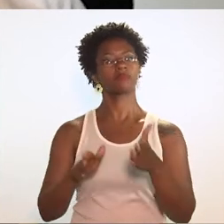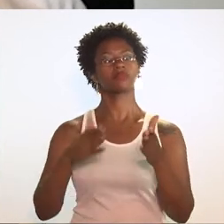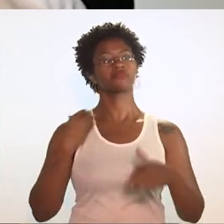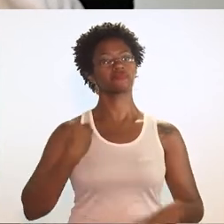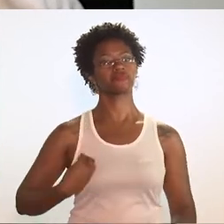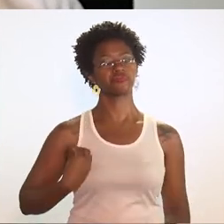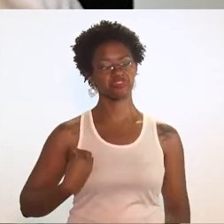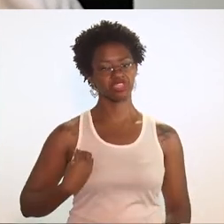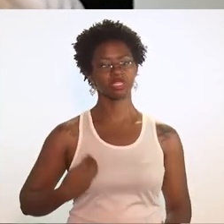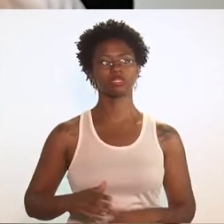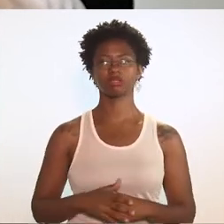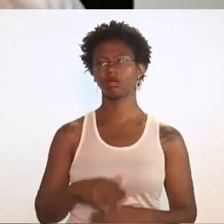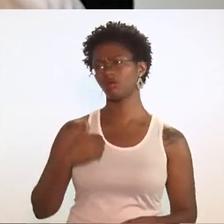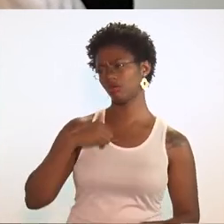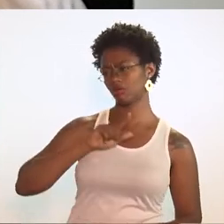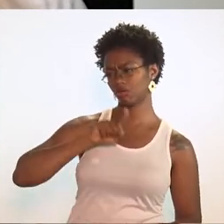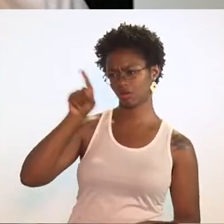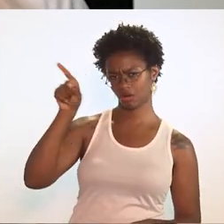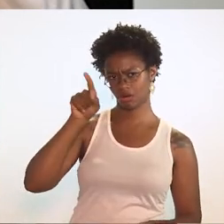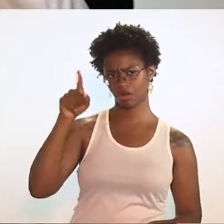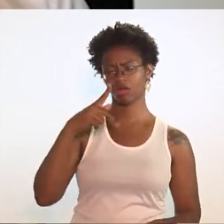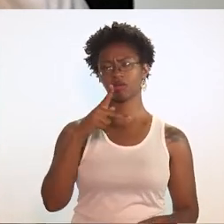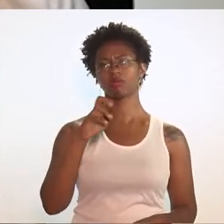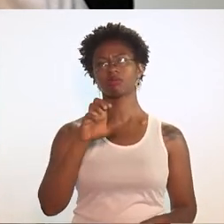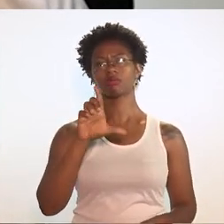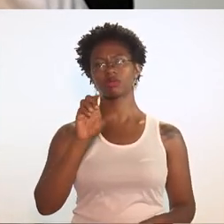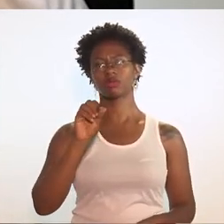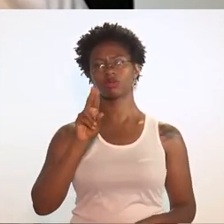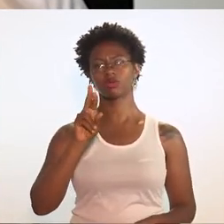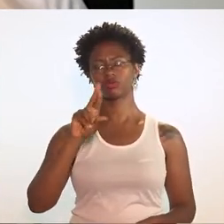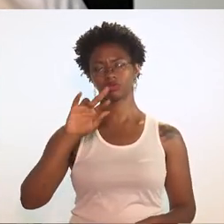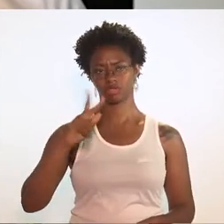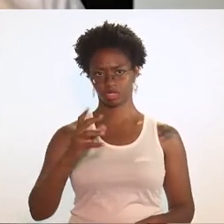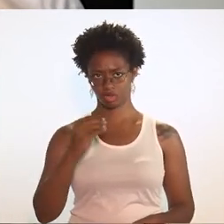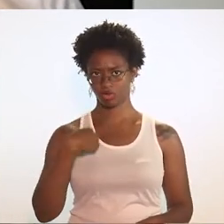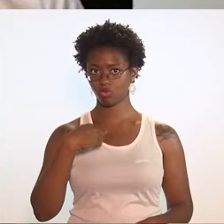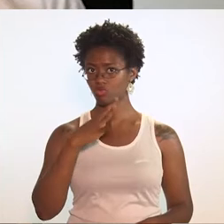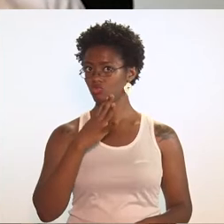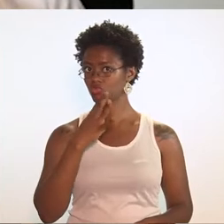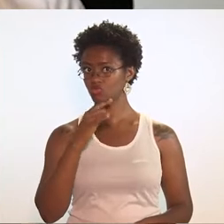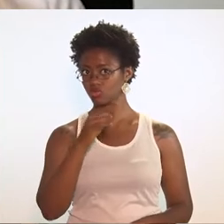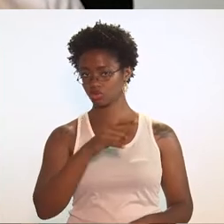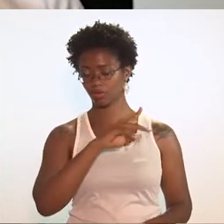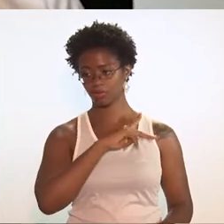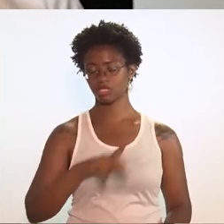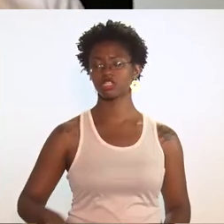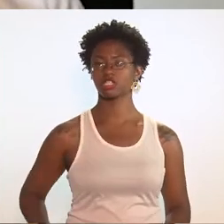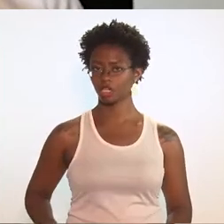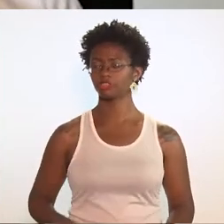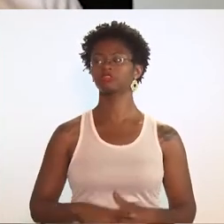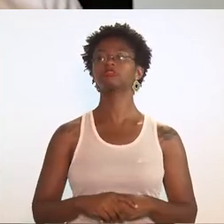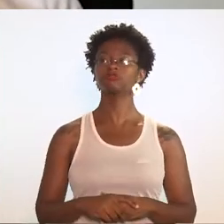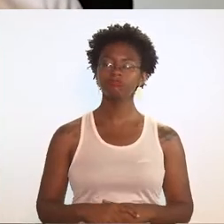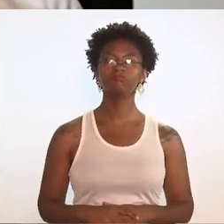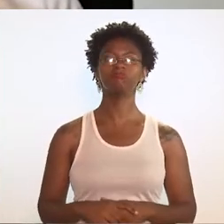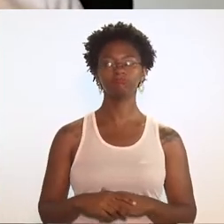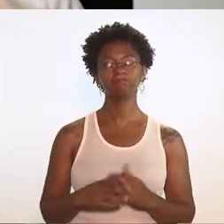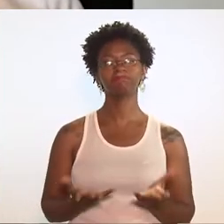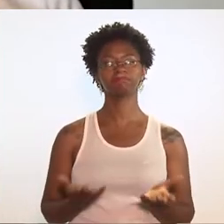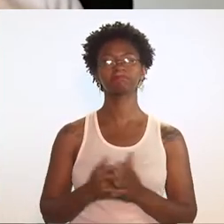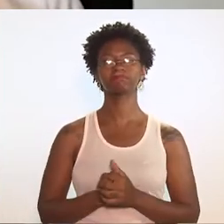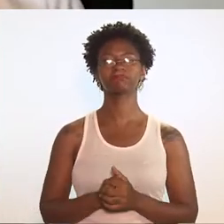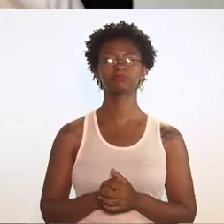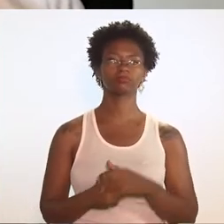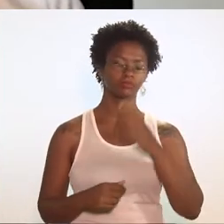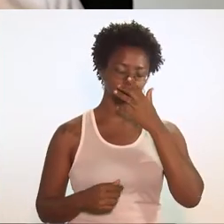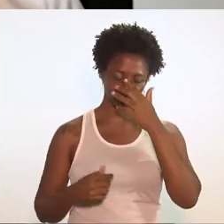de trajetória de vida, lá no Pelourinho tal, e lá conheci o presidente do Olodum, num determinado momento,